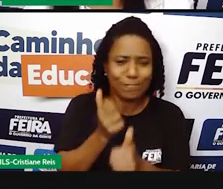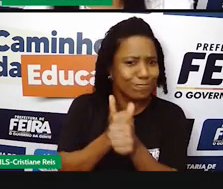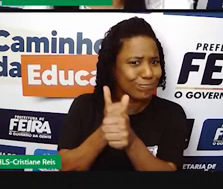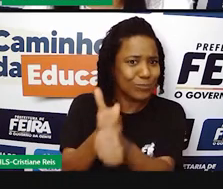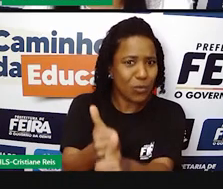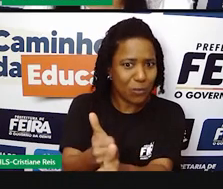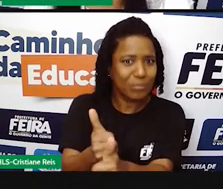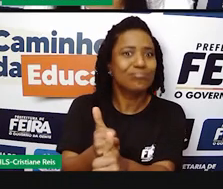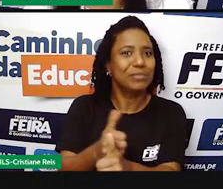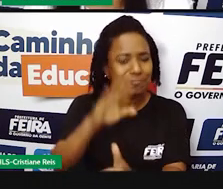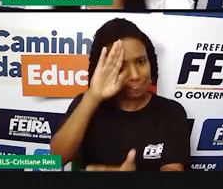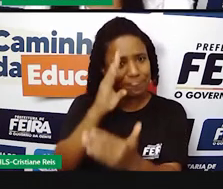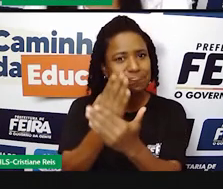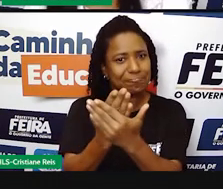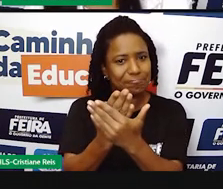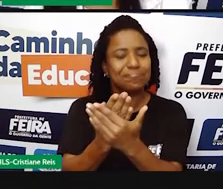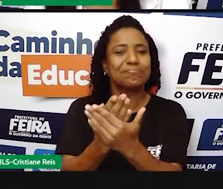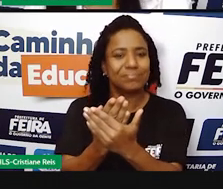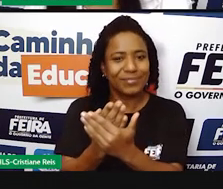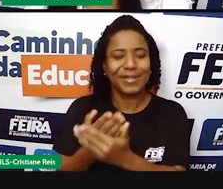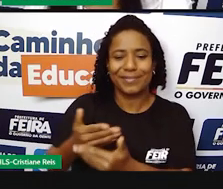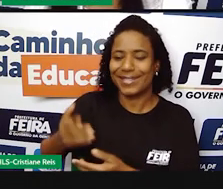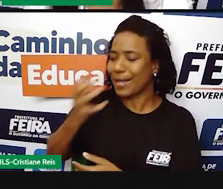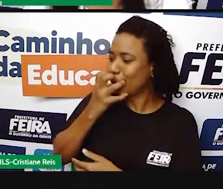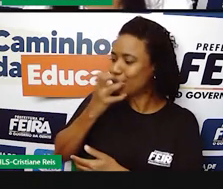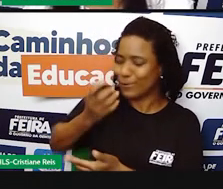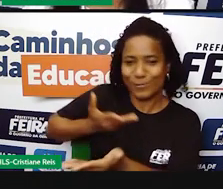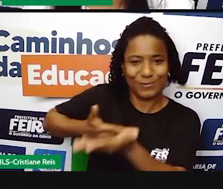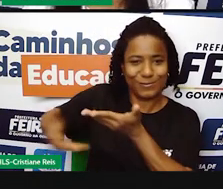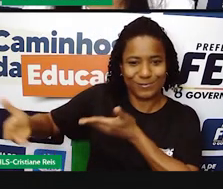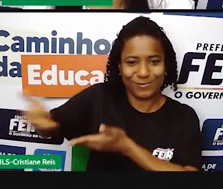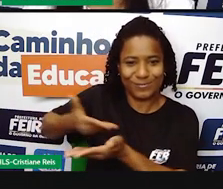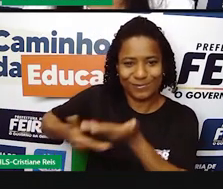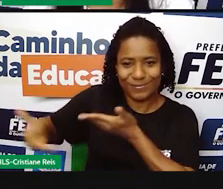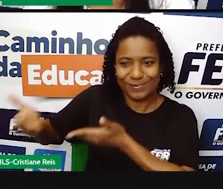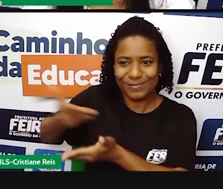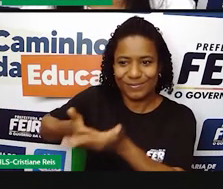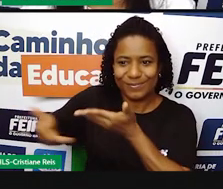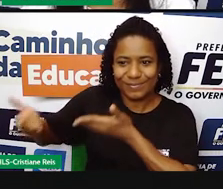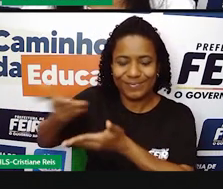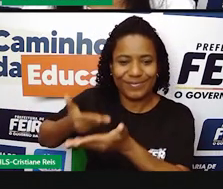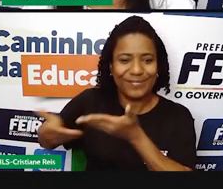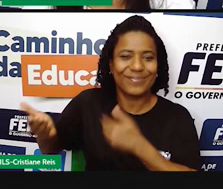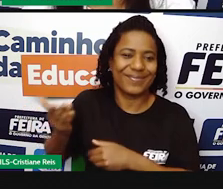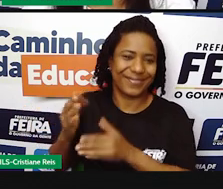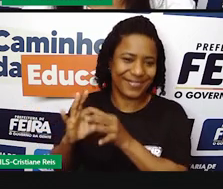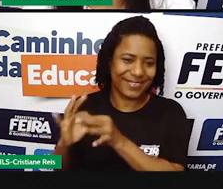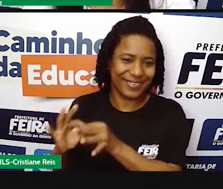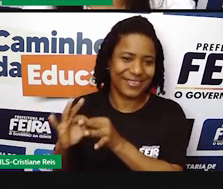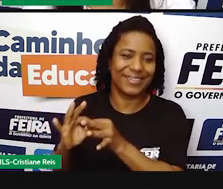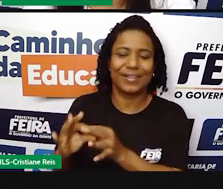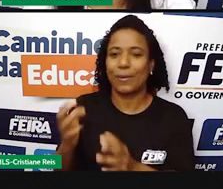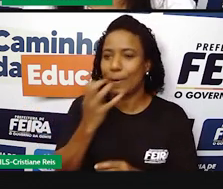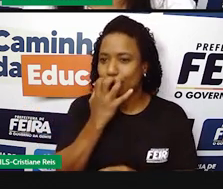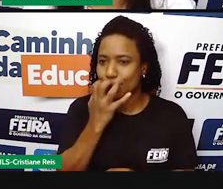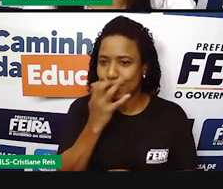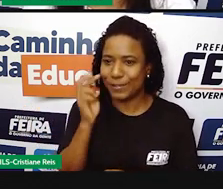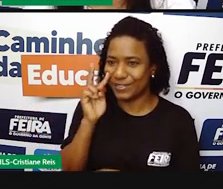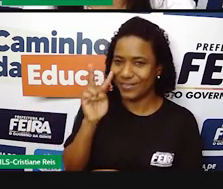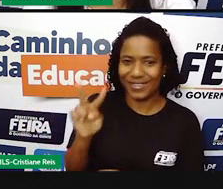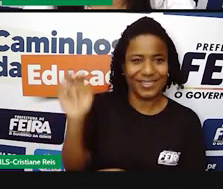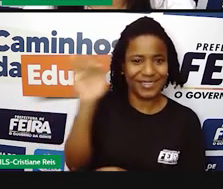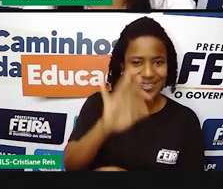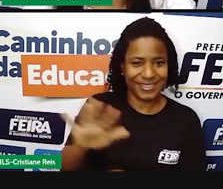relacionamento com o cão. E a gente vê agora aí a imagem, né, do menino do James com o cão dele,